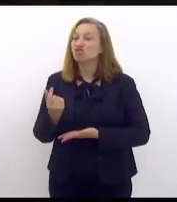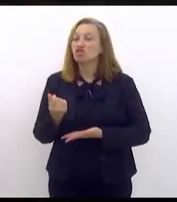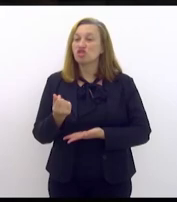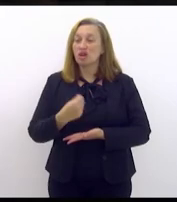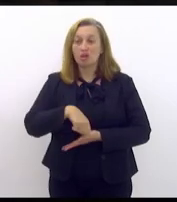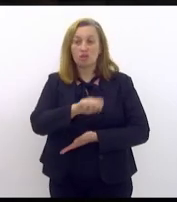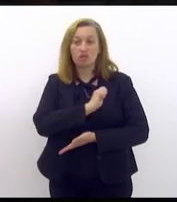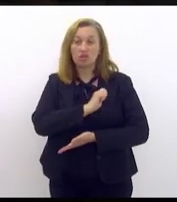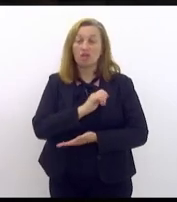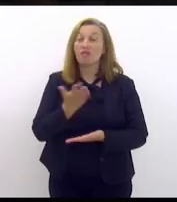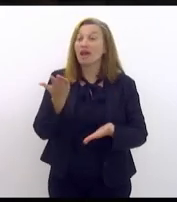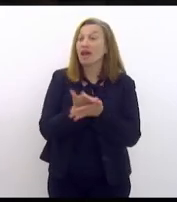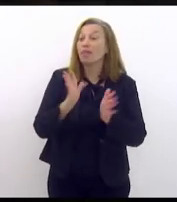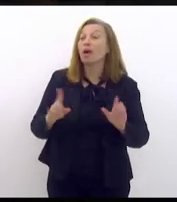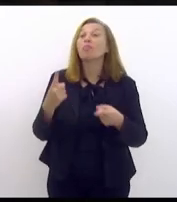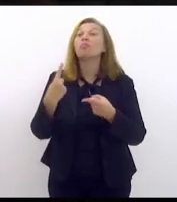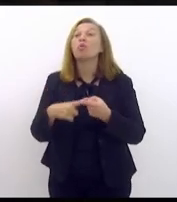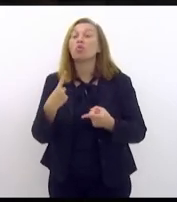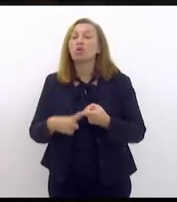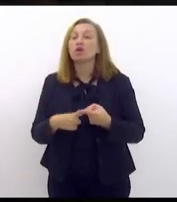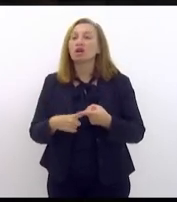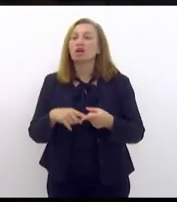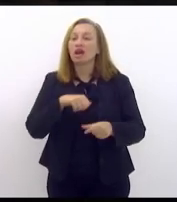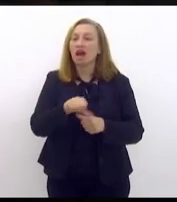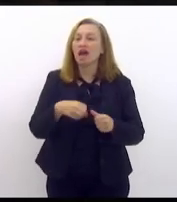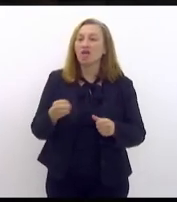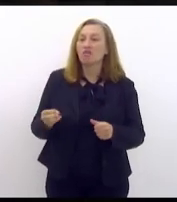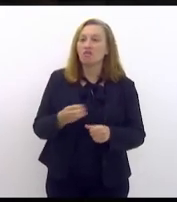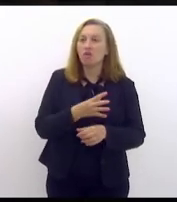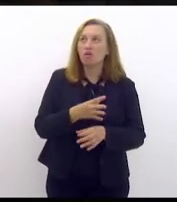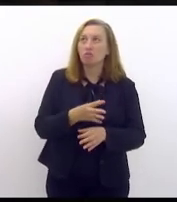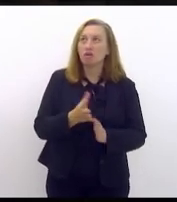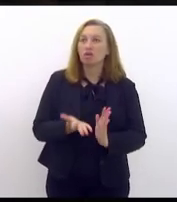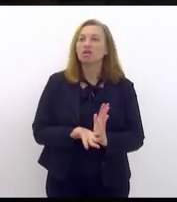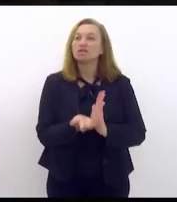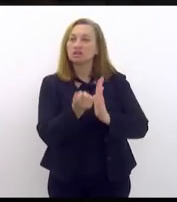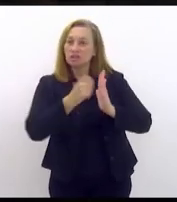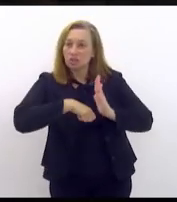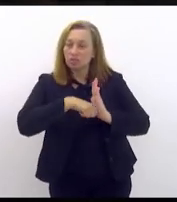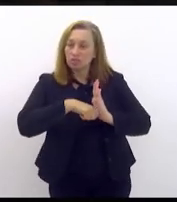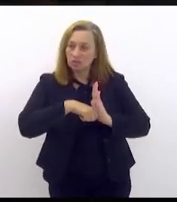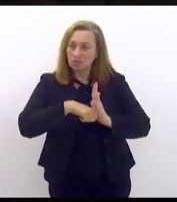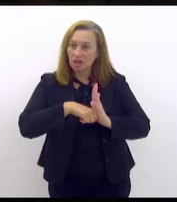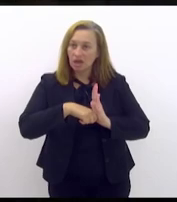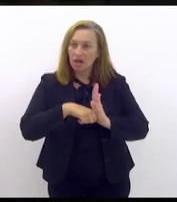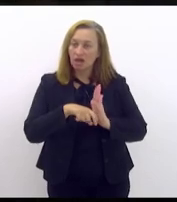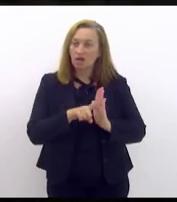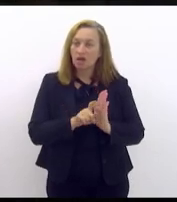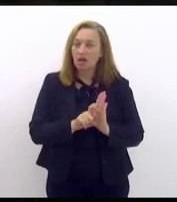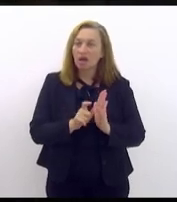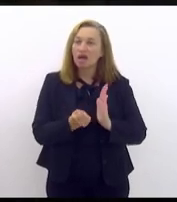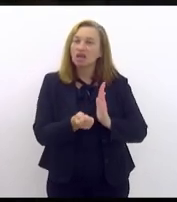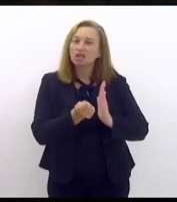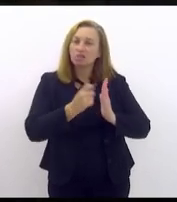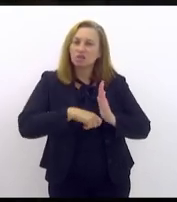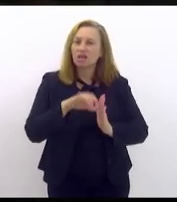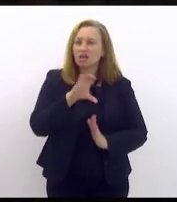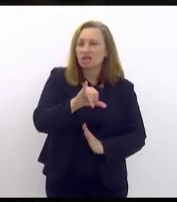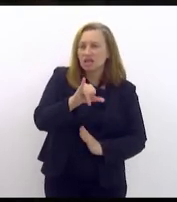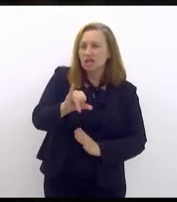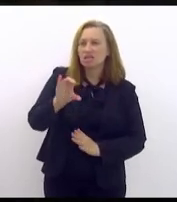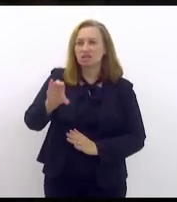Vai acabar porque a reforma tributária vai passar a tributação do